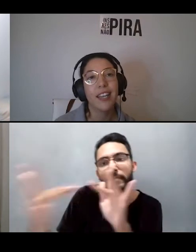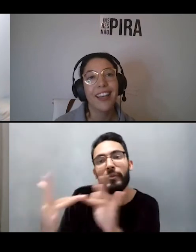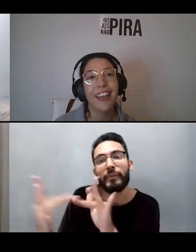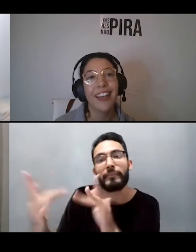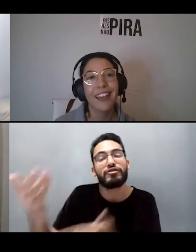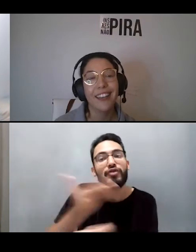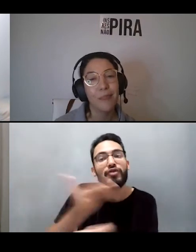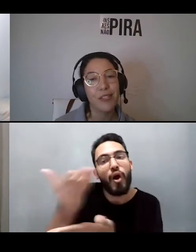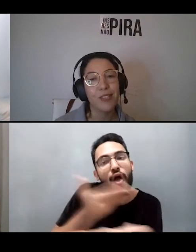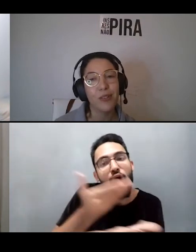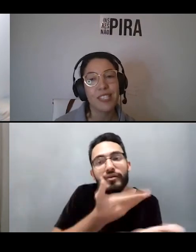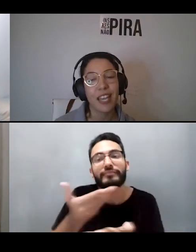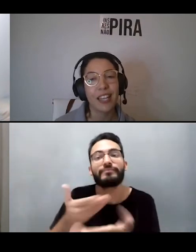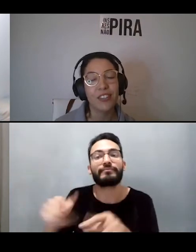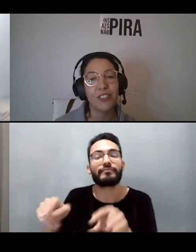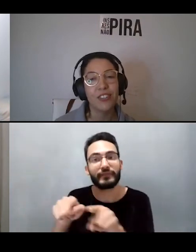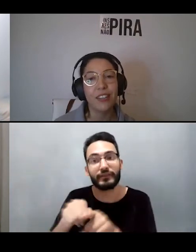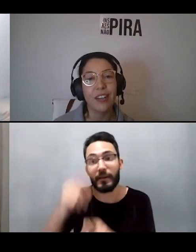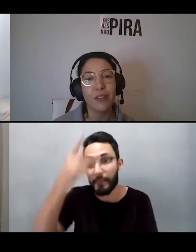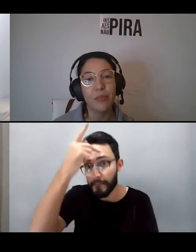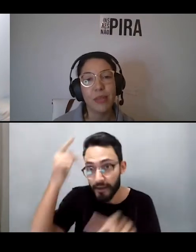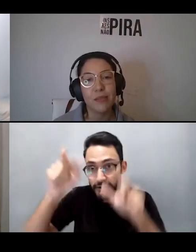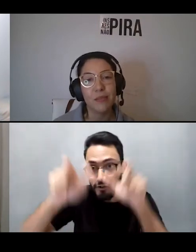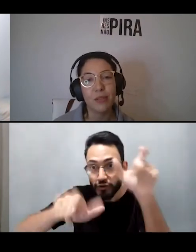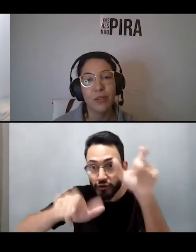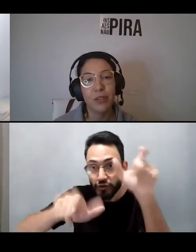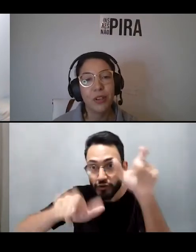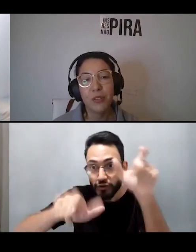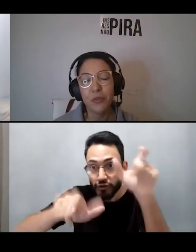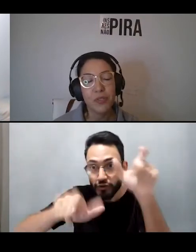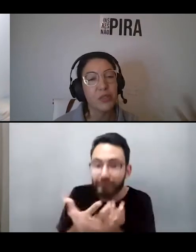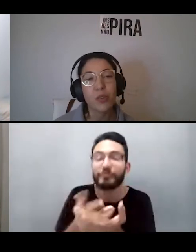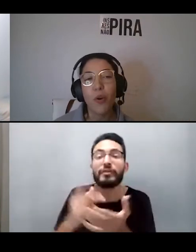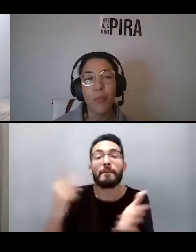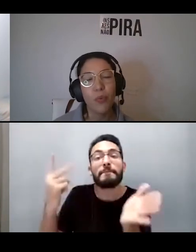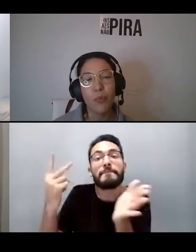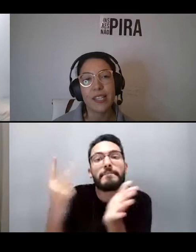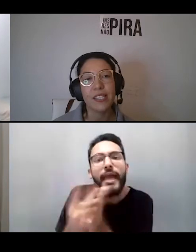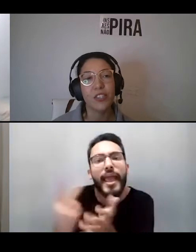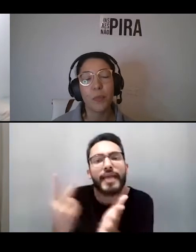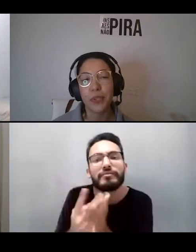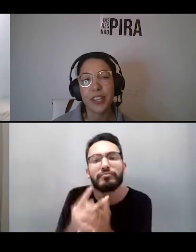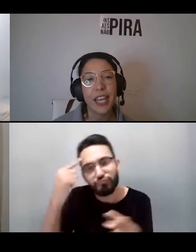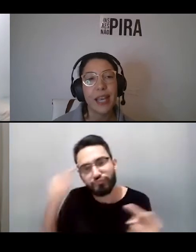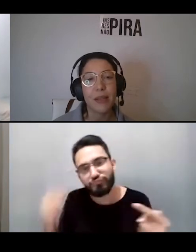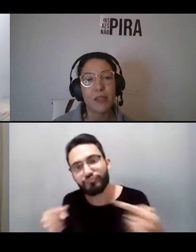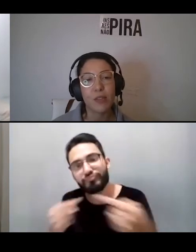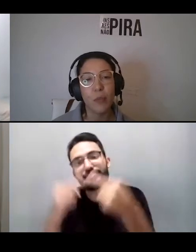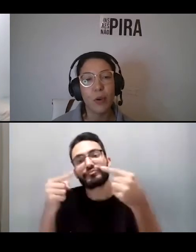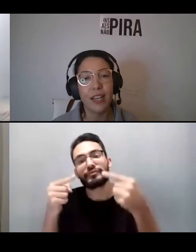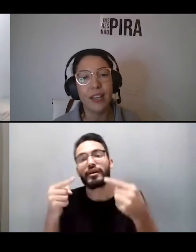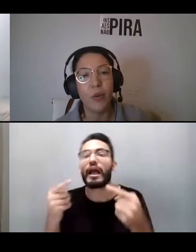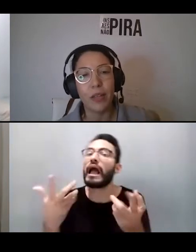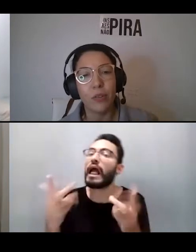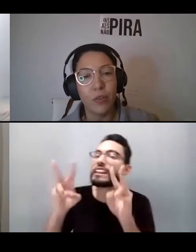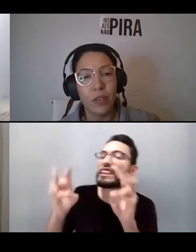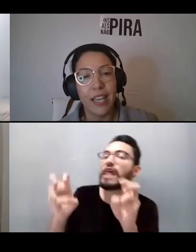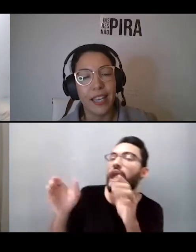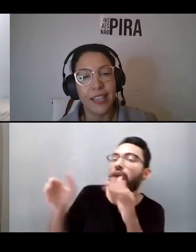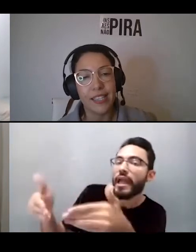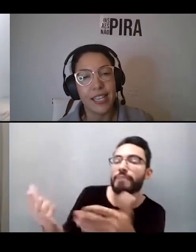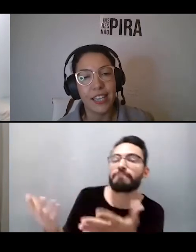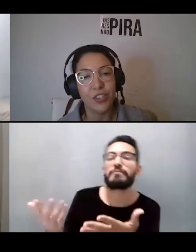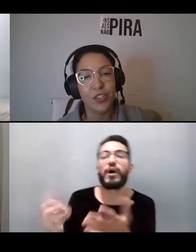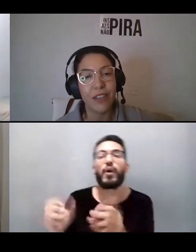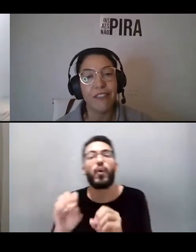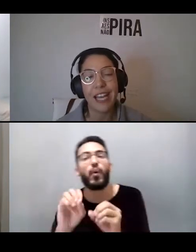troca entre pessoas que acreditam aí no mesmo, num senso comum, né? Seja por temas, como a Lê comentou,